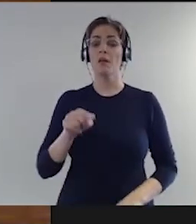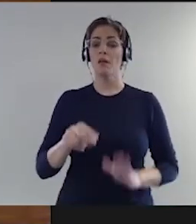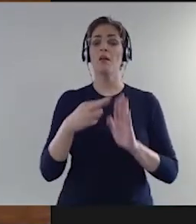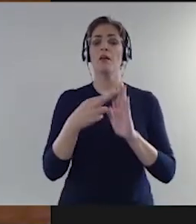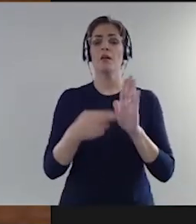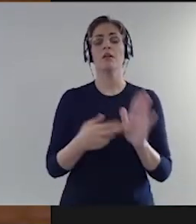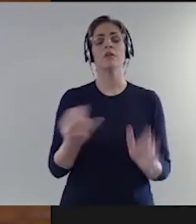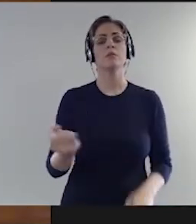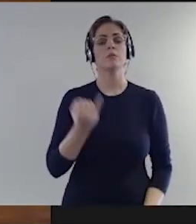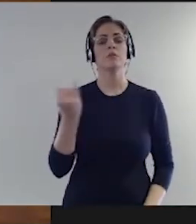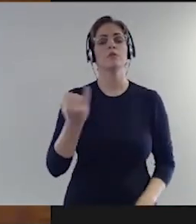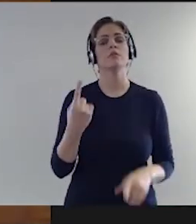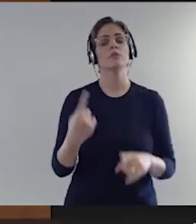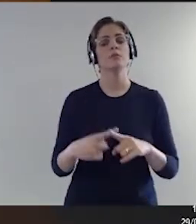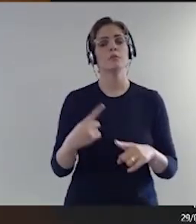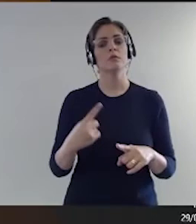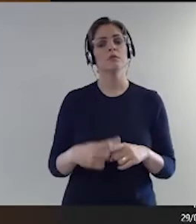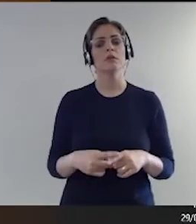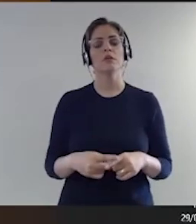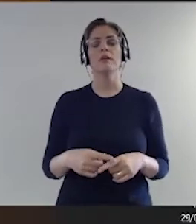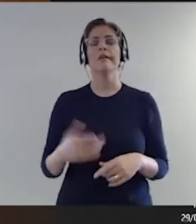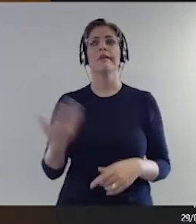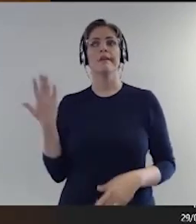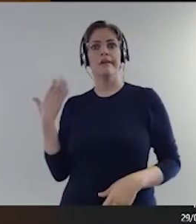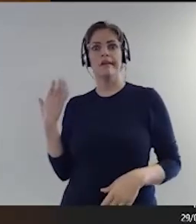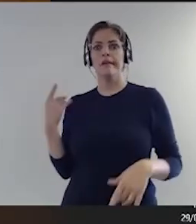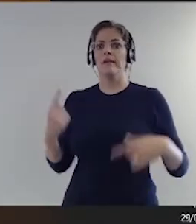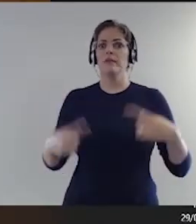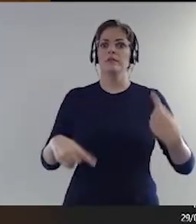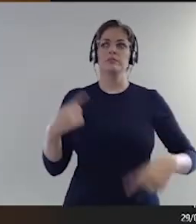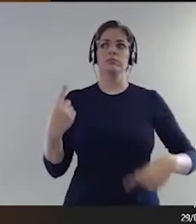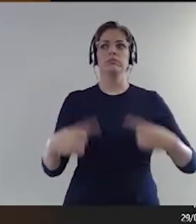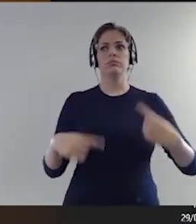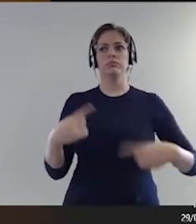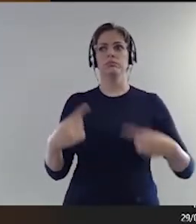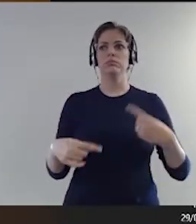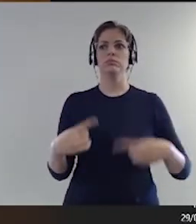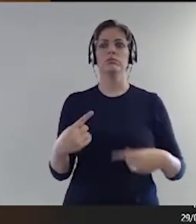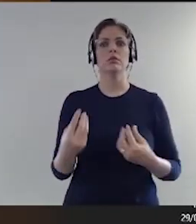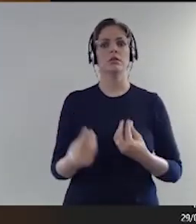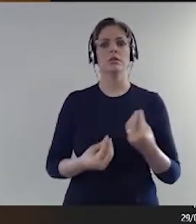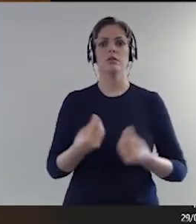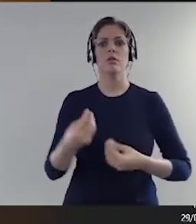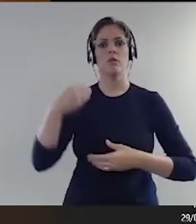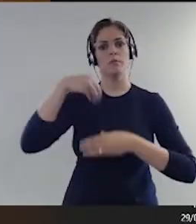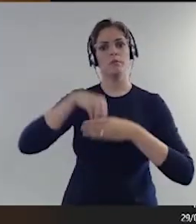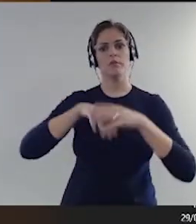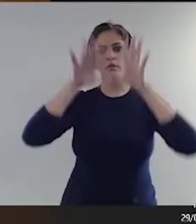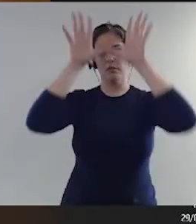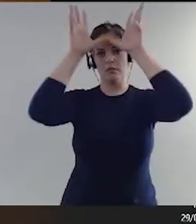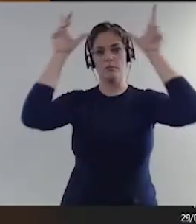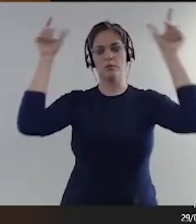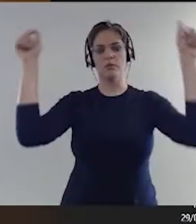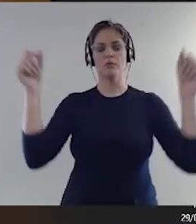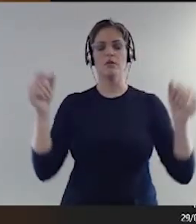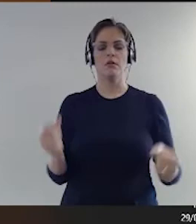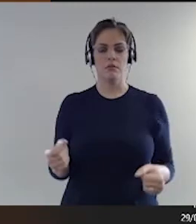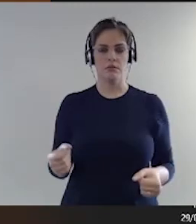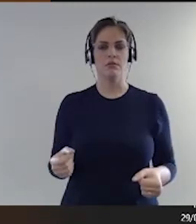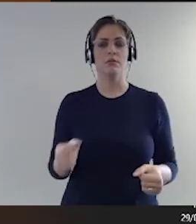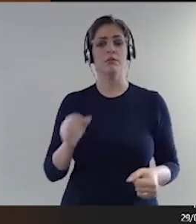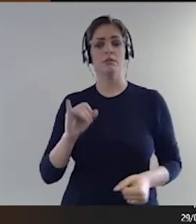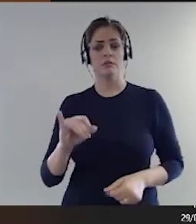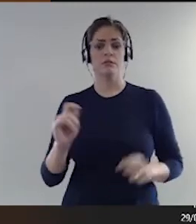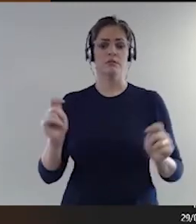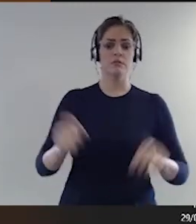importante porque havia uma imensa discussão dentro dos tribunais acerca da possibilidade ou